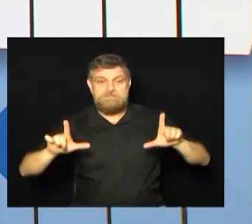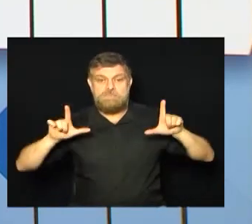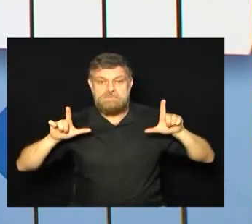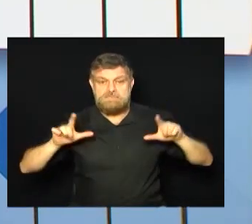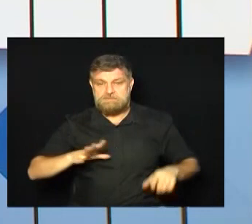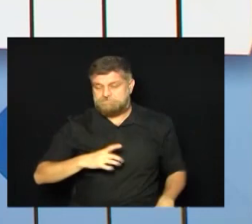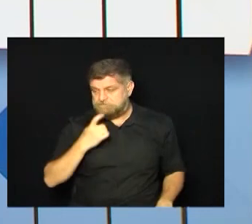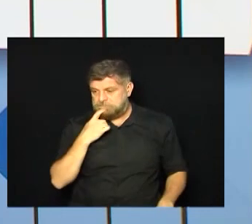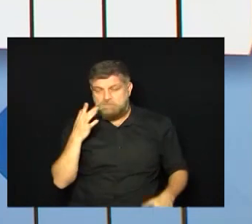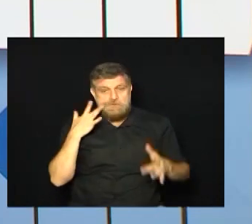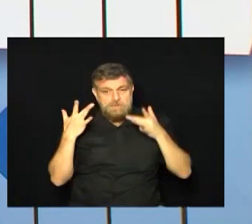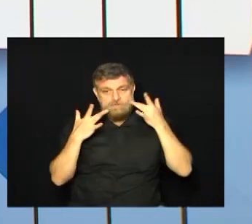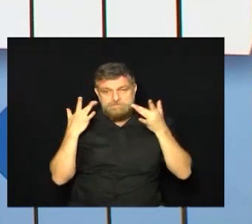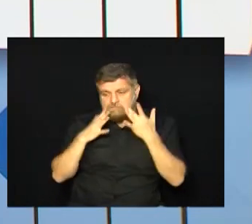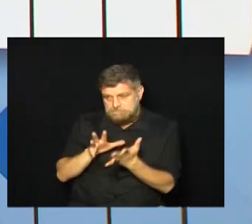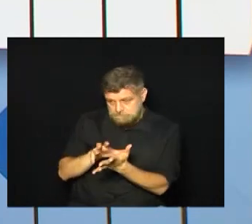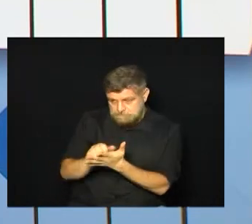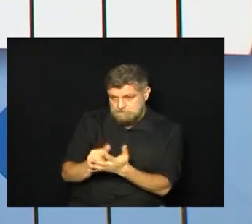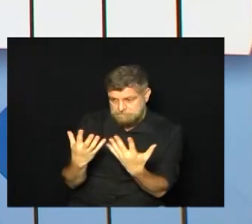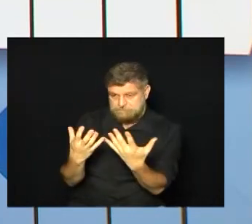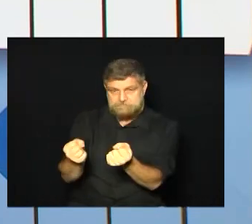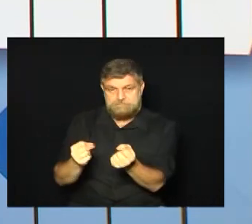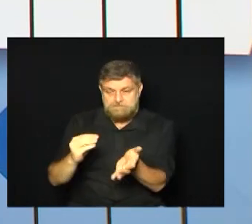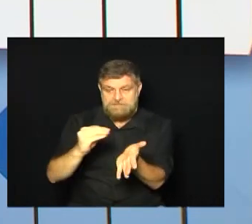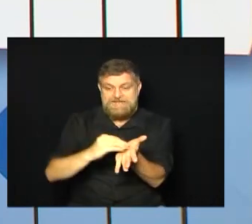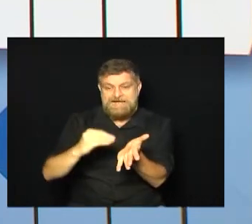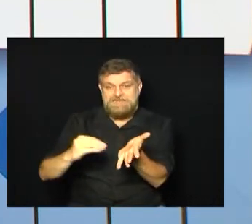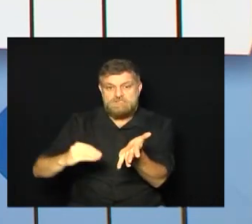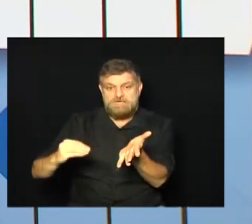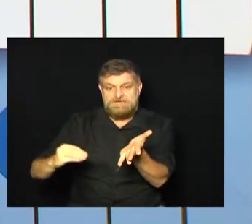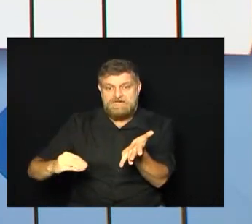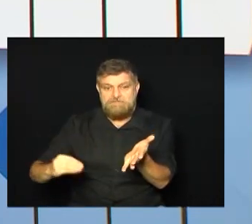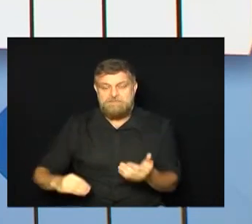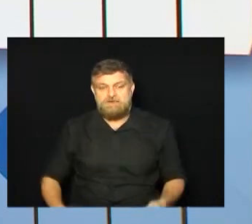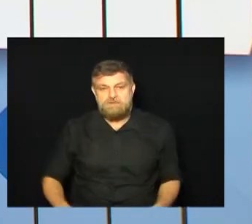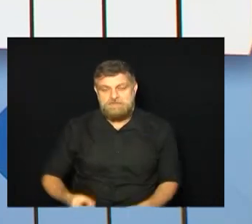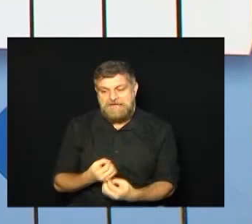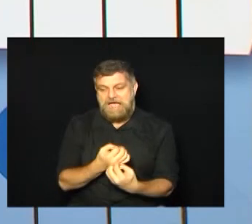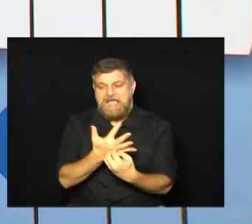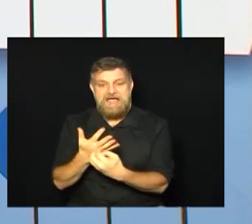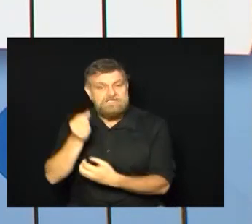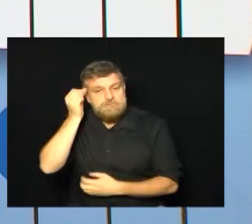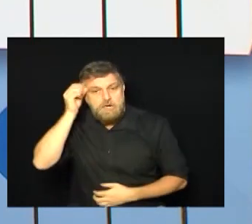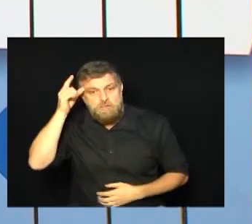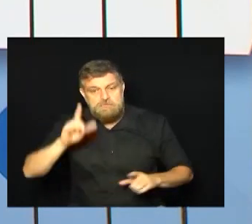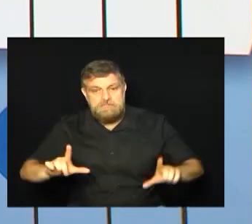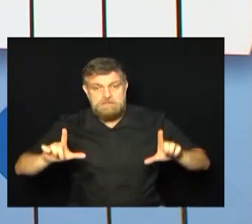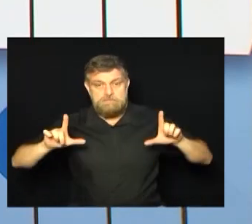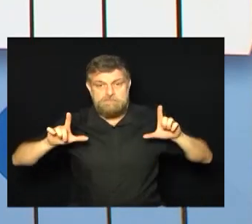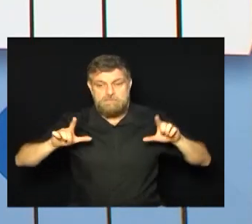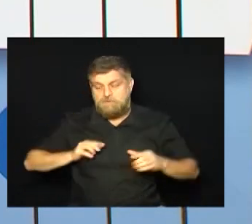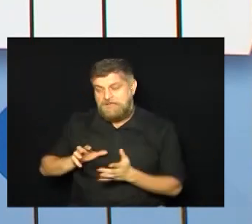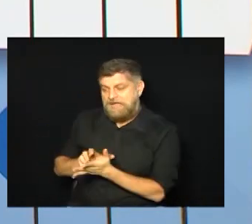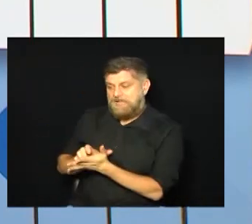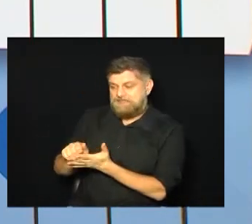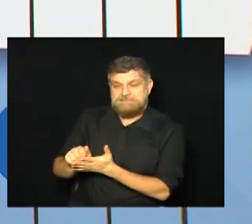o teatro está com inscrições abertas para o agendamento de apresentações artísticas e culturais e a